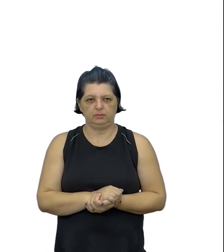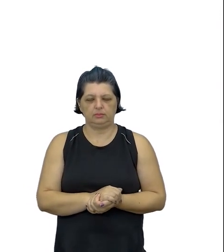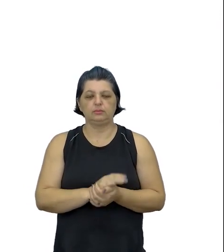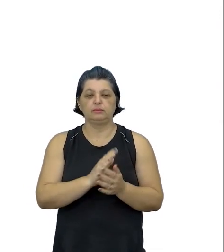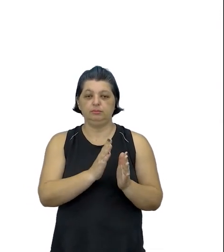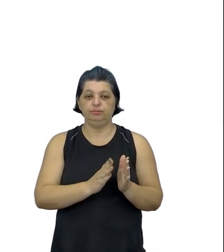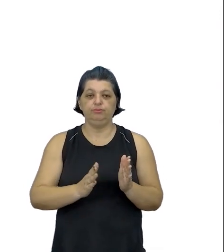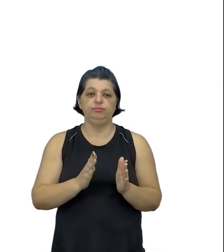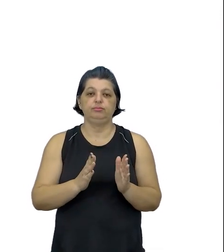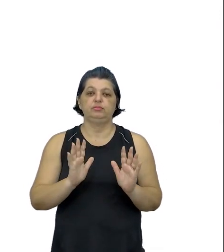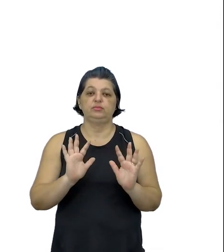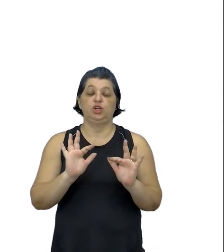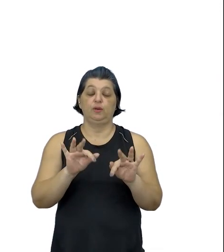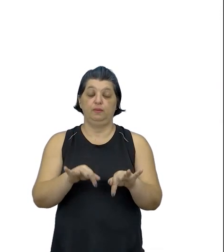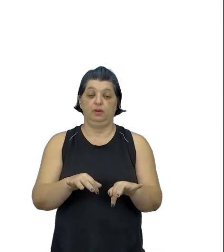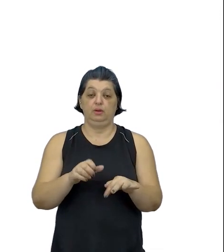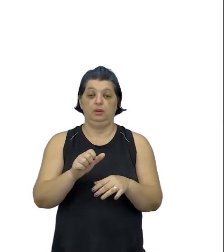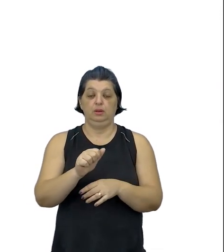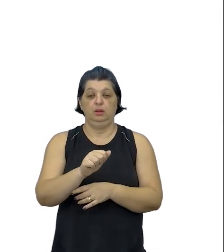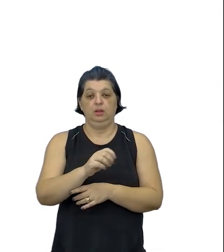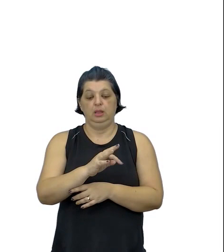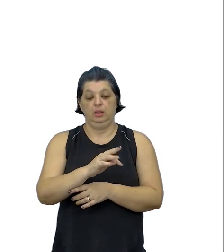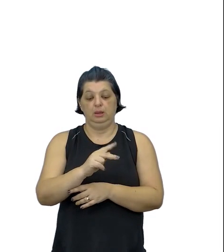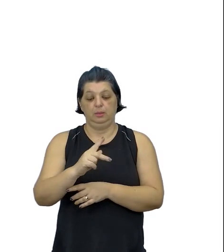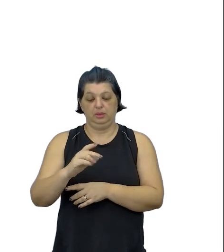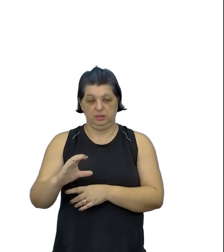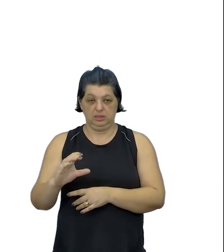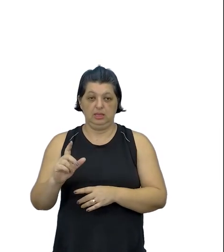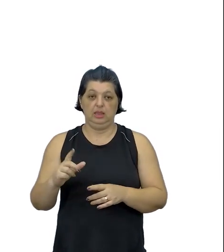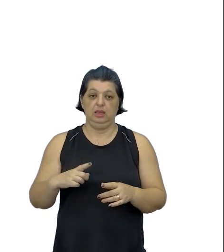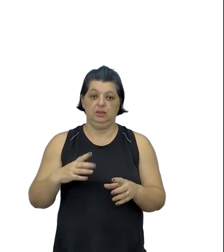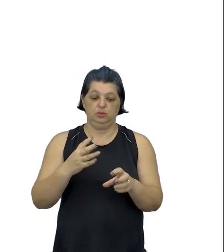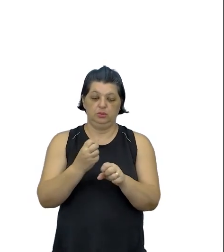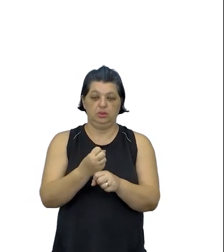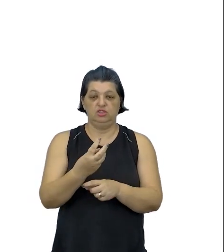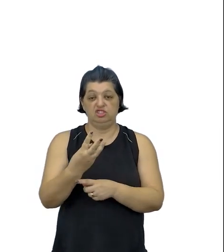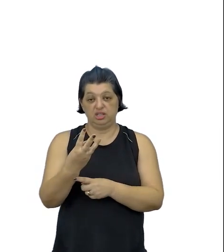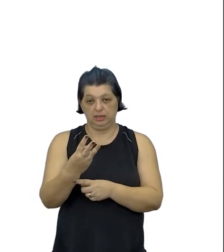Então, desdobramento aqui para o ATPC, nós temos, então, 3 etapas.